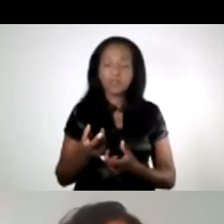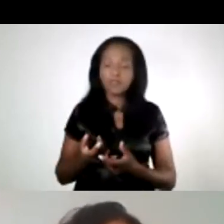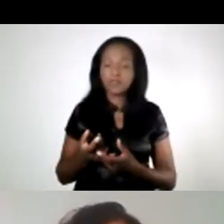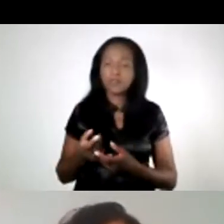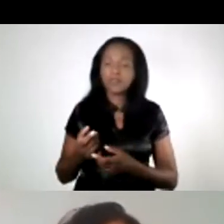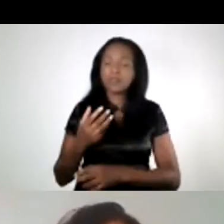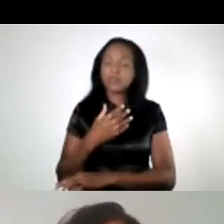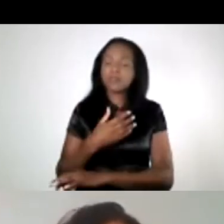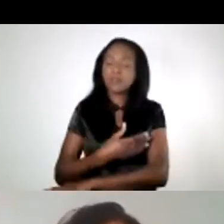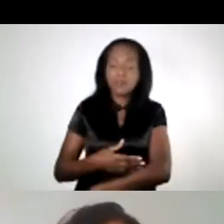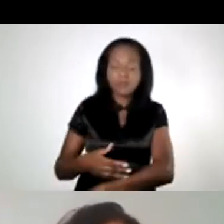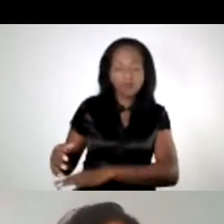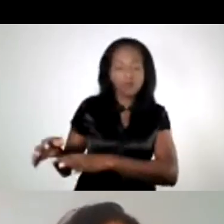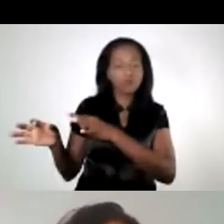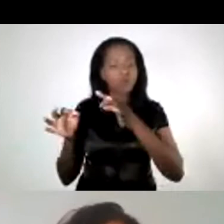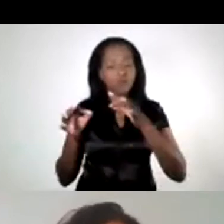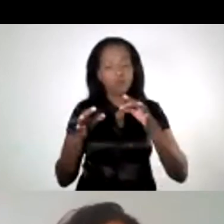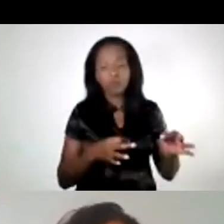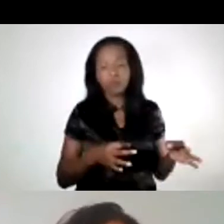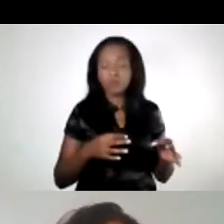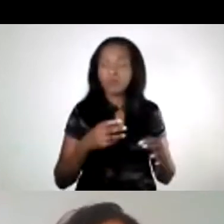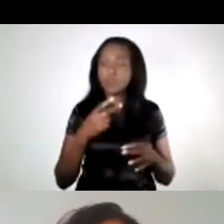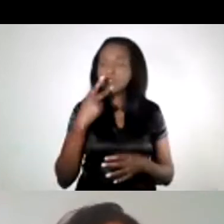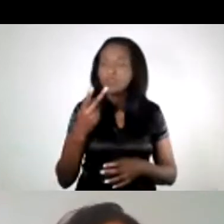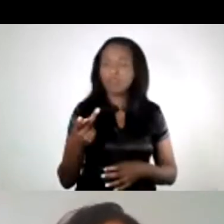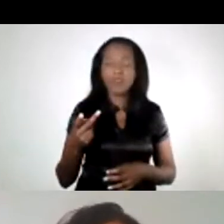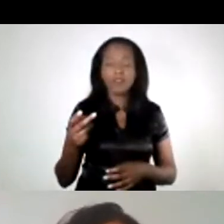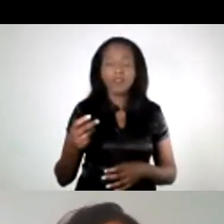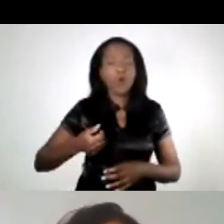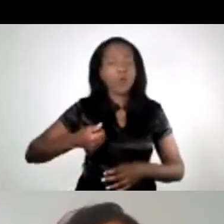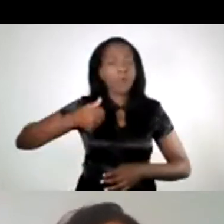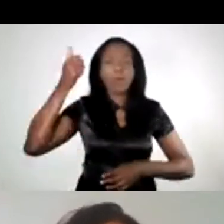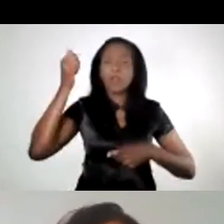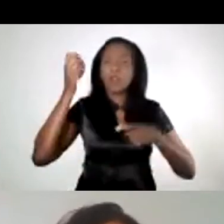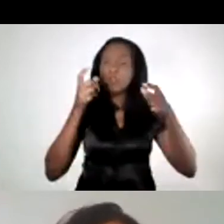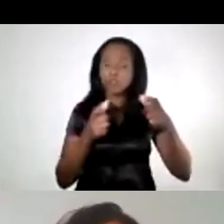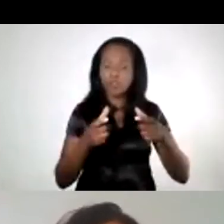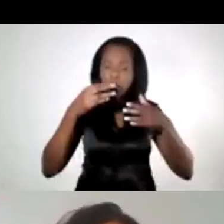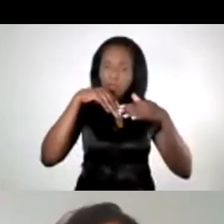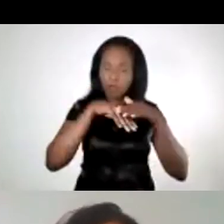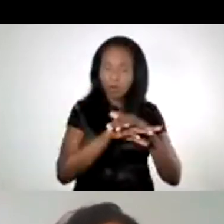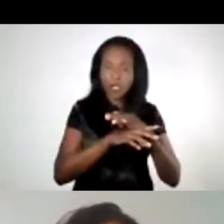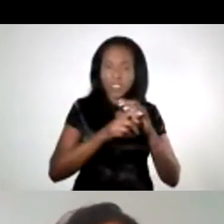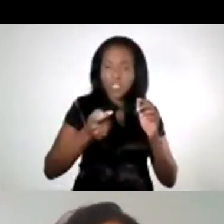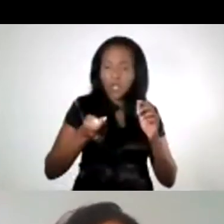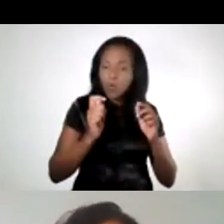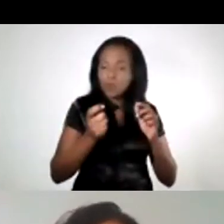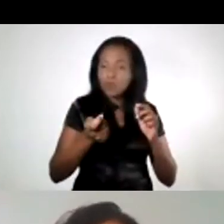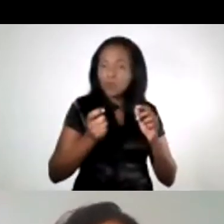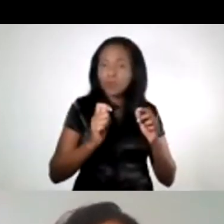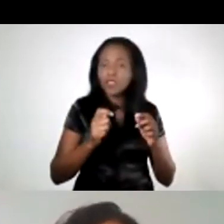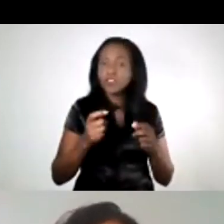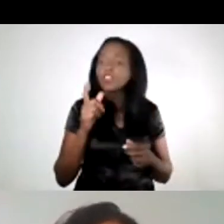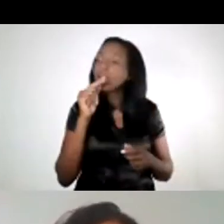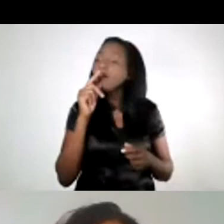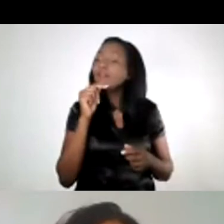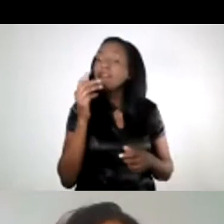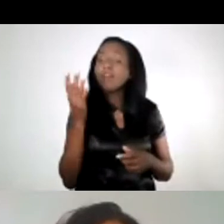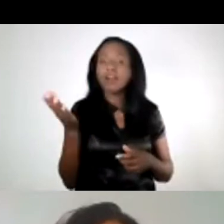tradicionalista Antônio Bispo, que ele fala assim que o melhor lugar de se guardar o peixe é na água,